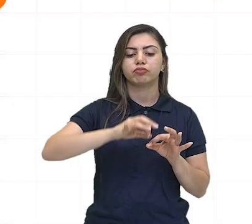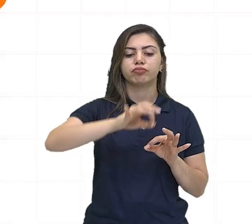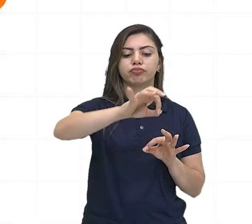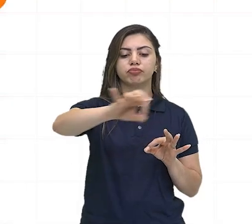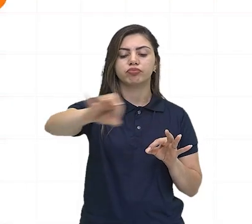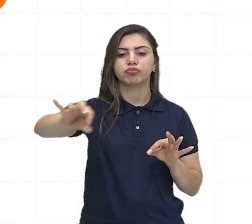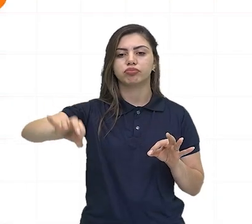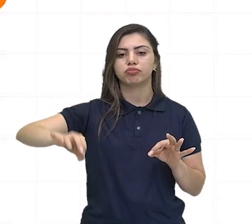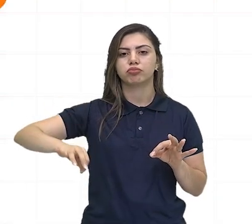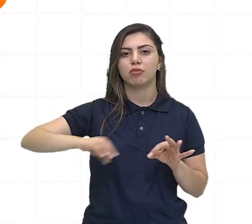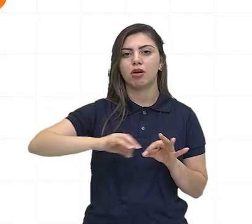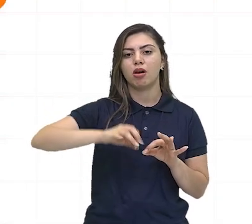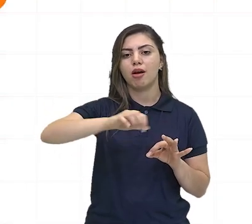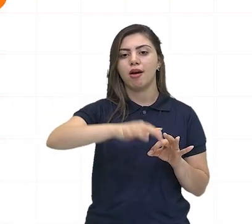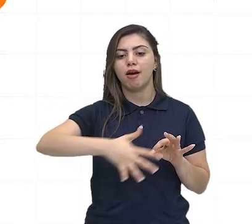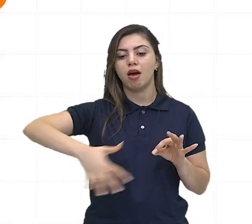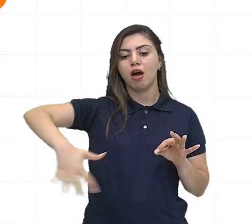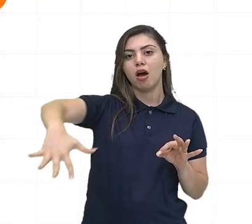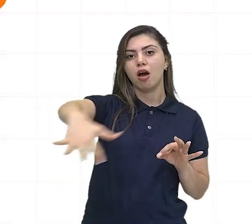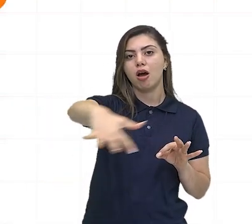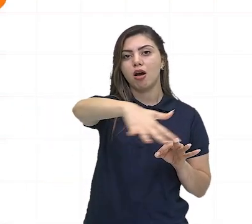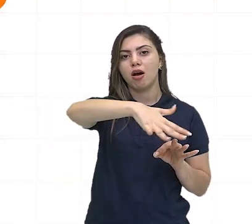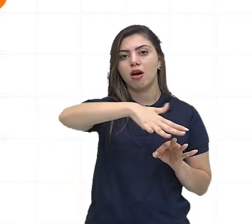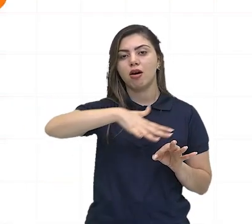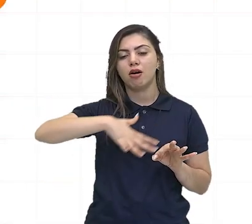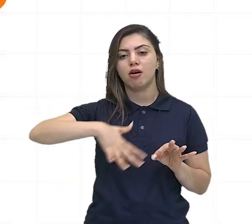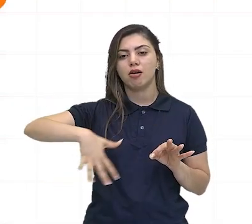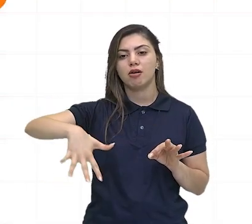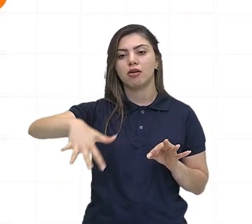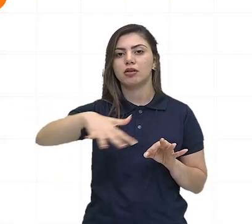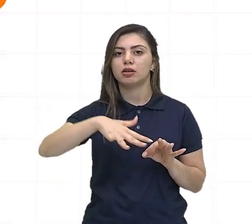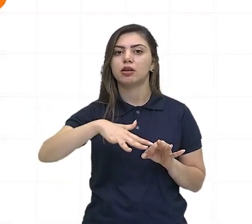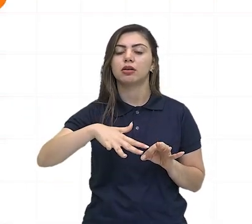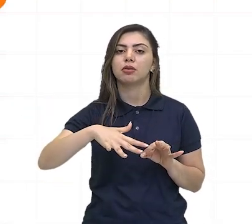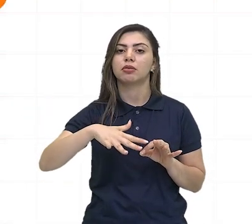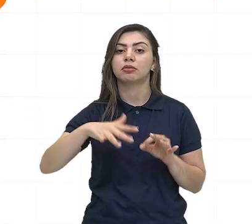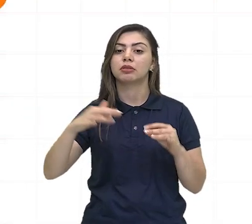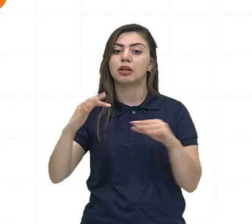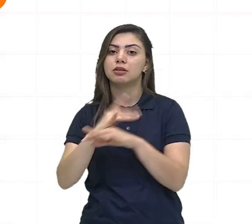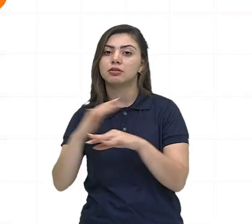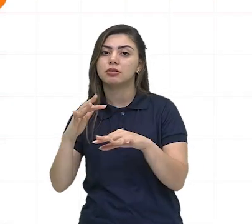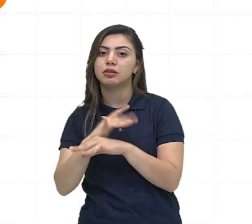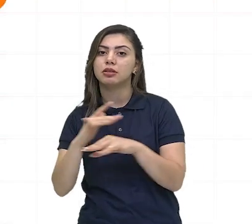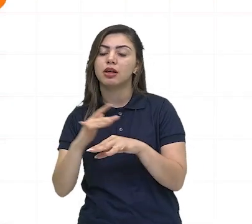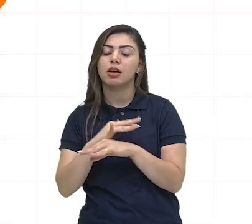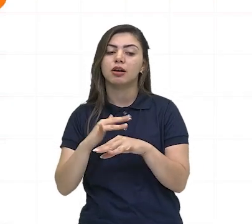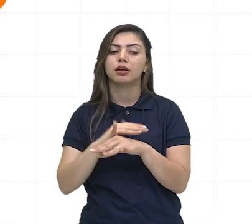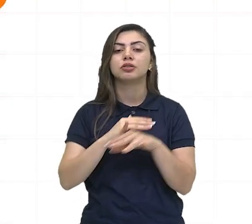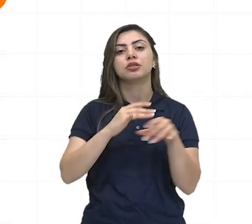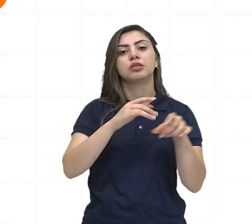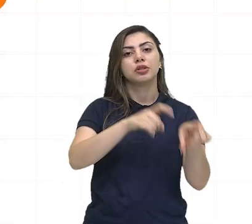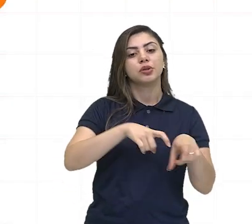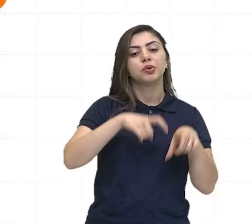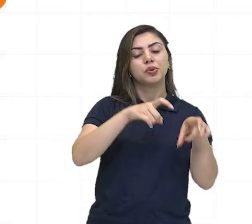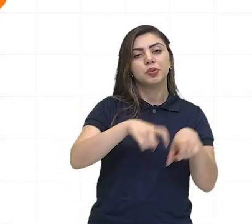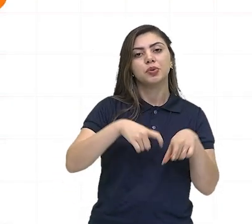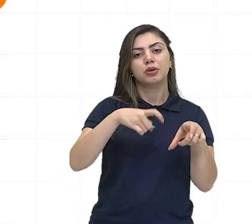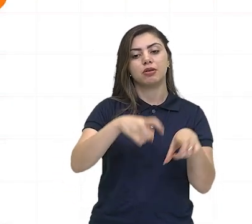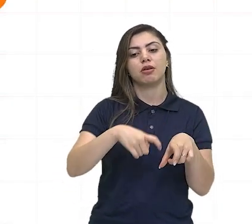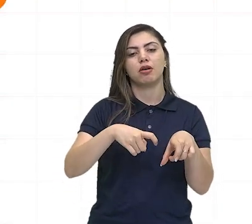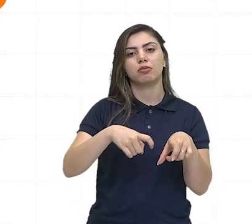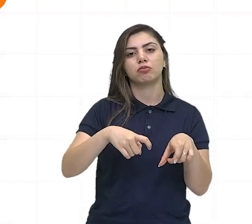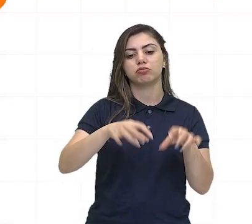rurais. Então, o município ele abrange tanto a sede urbana quanto a área